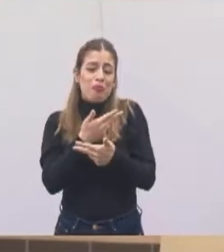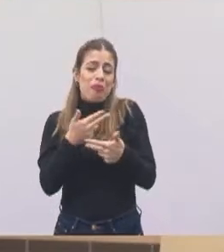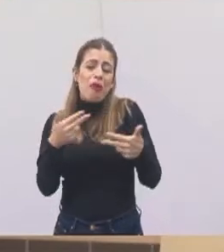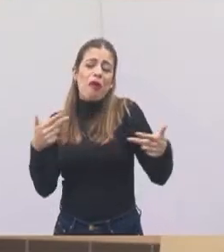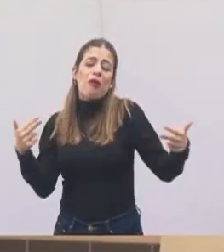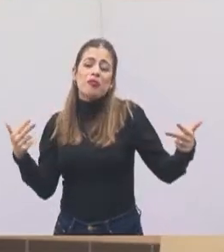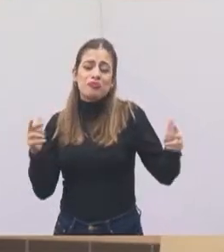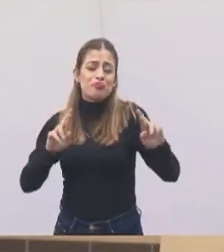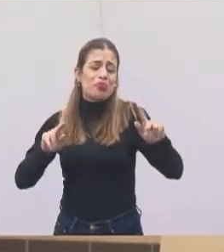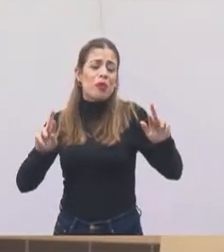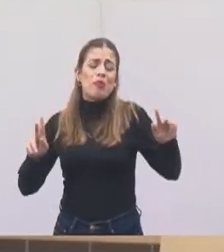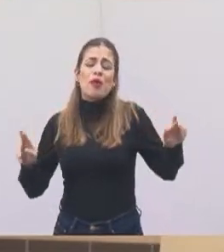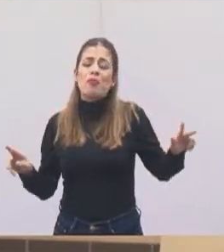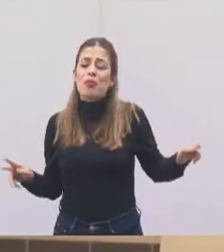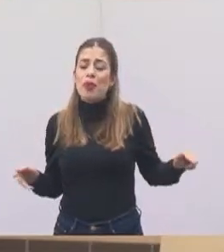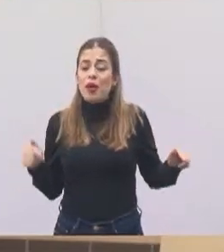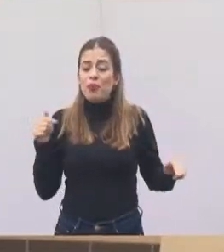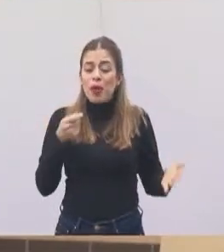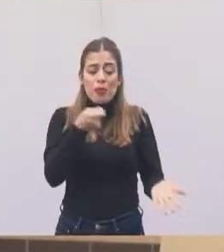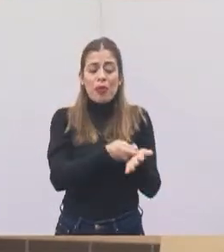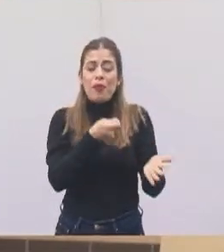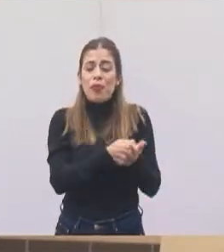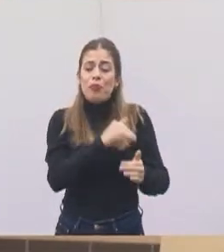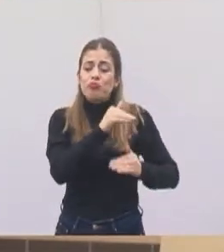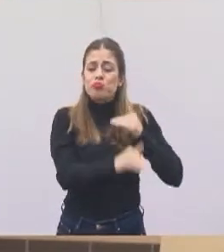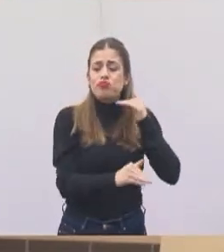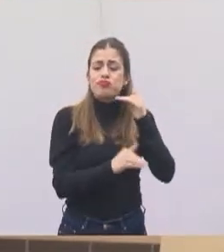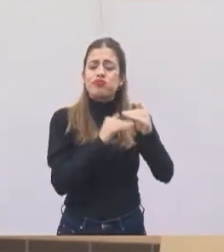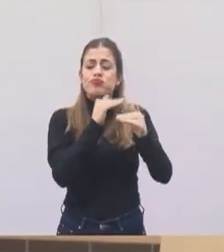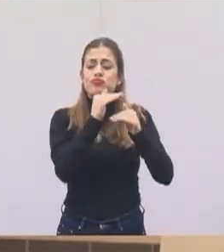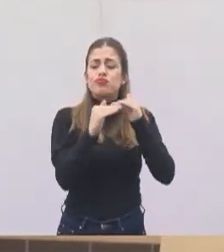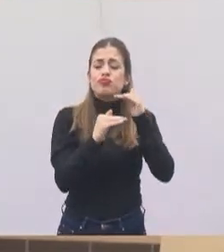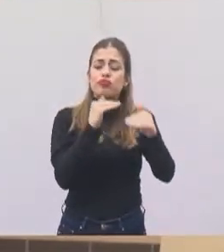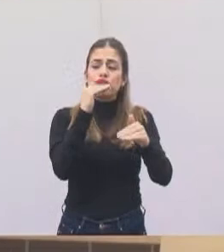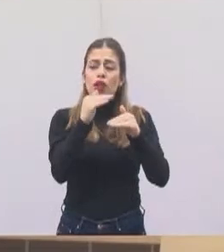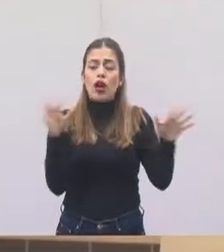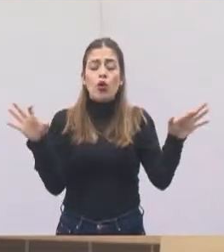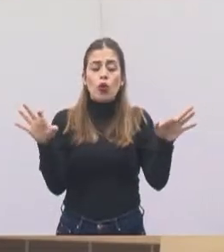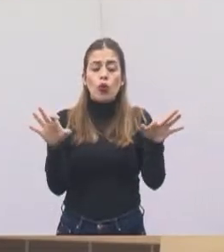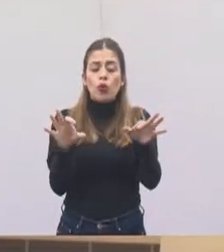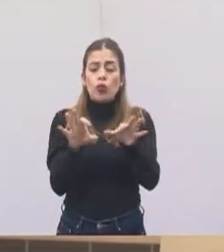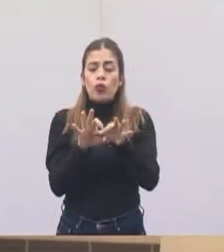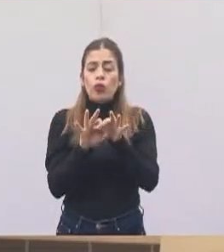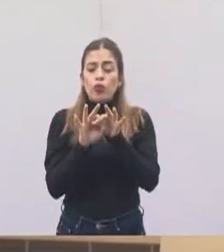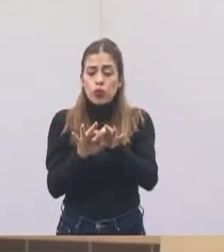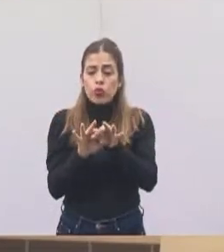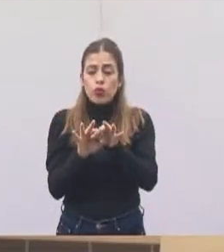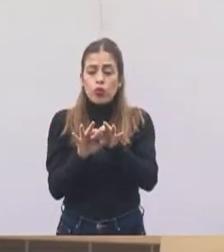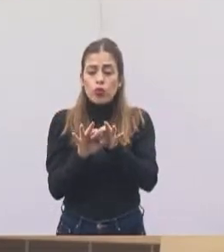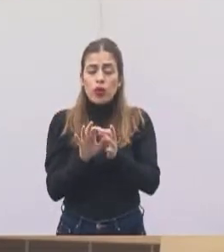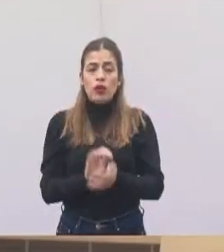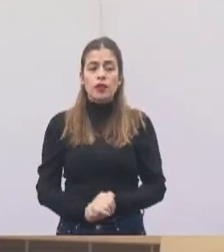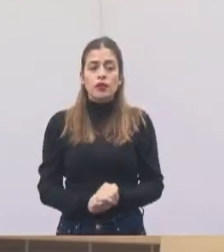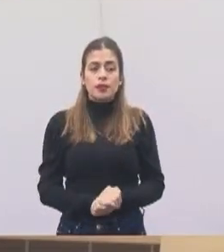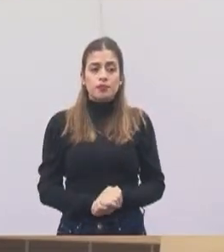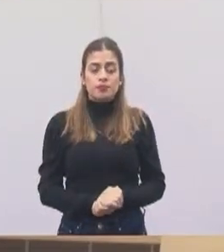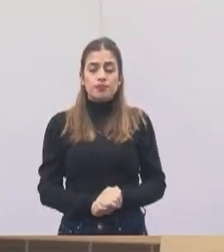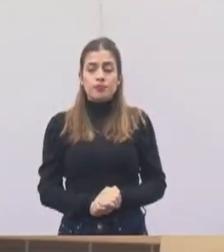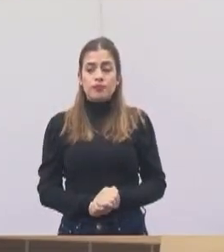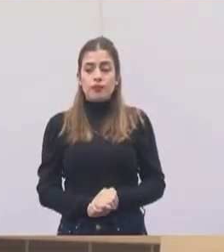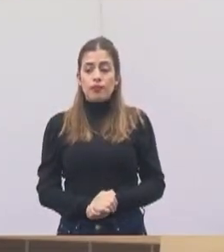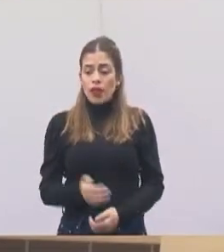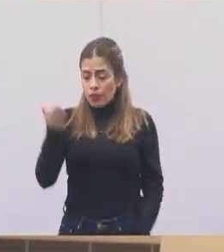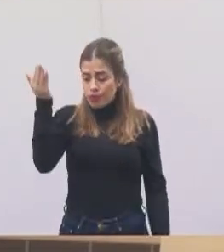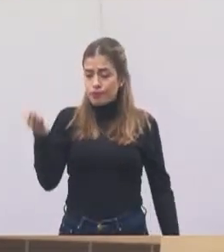uma pressão construtiva. A gente constrói em conjunto. Haja visto que o